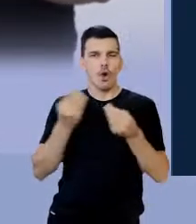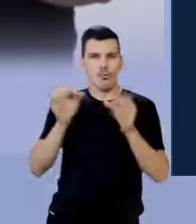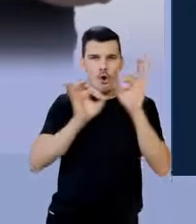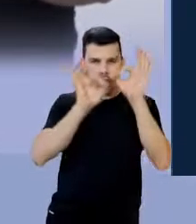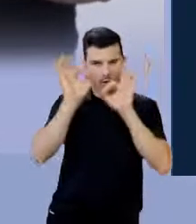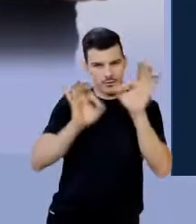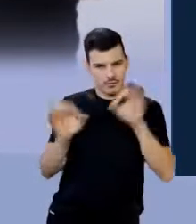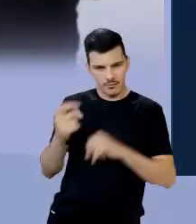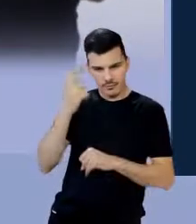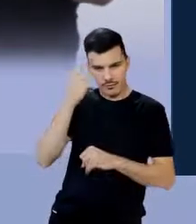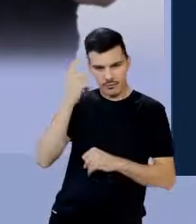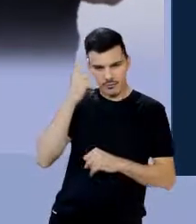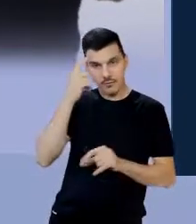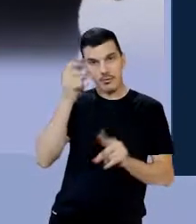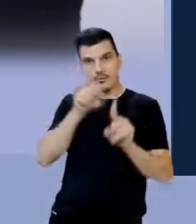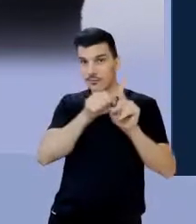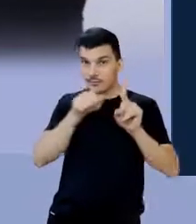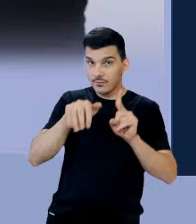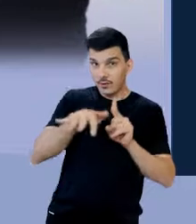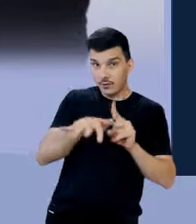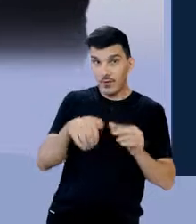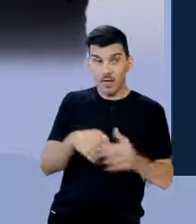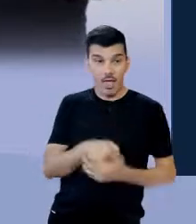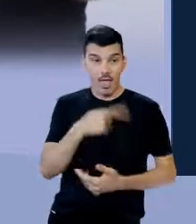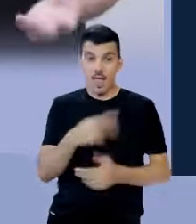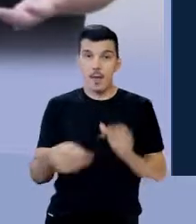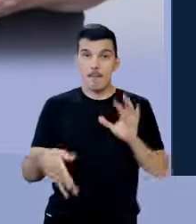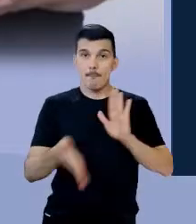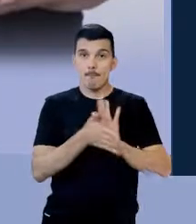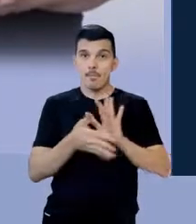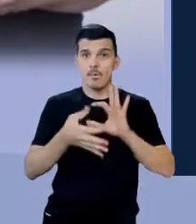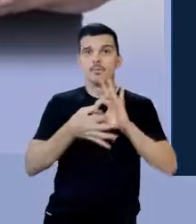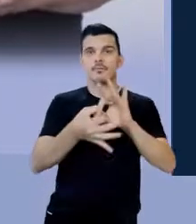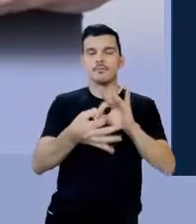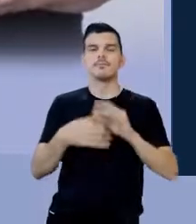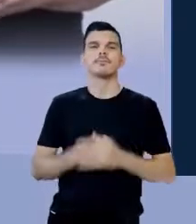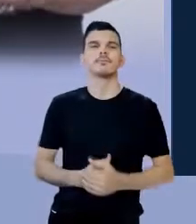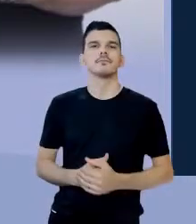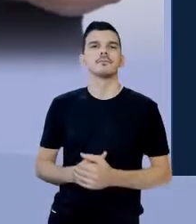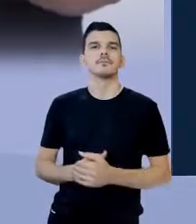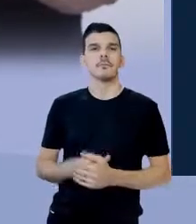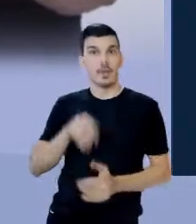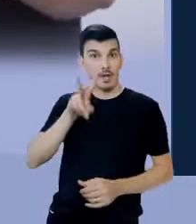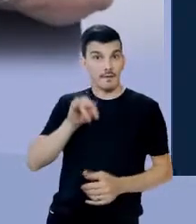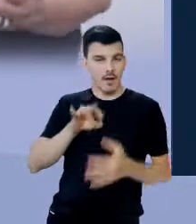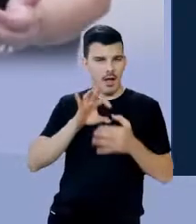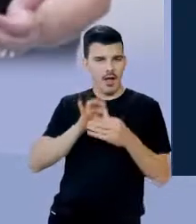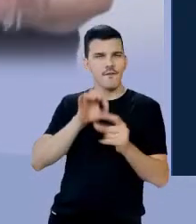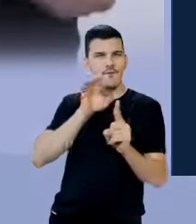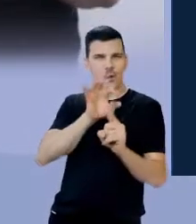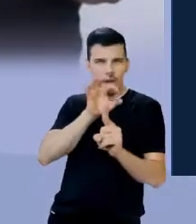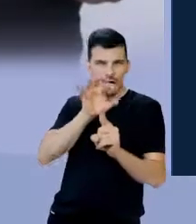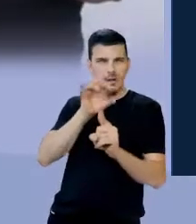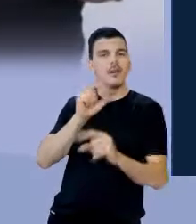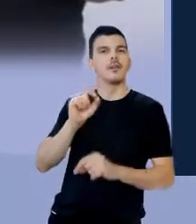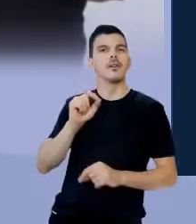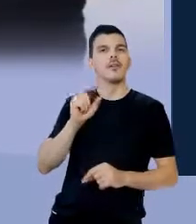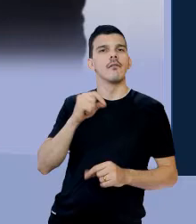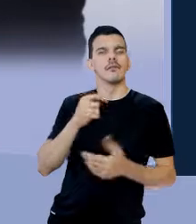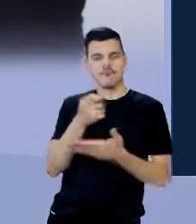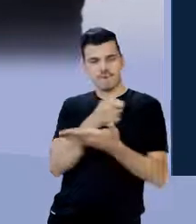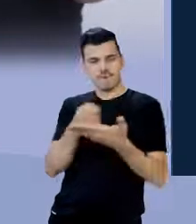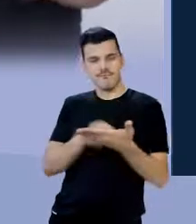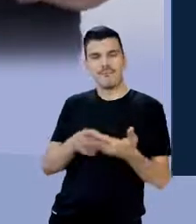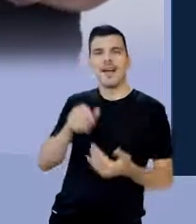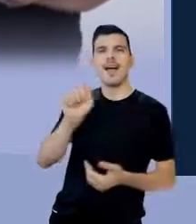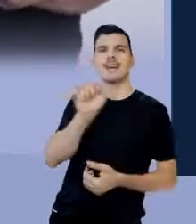estrutura de funcionamento da sociedade a que esse homem pertencia. Então, ele estará influenciado